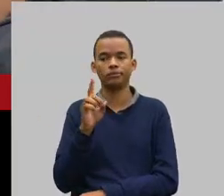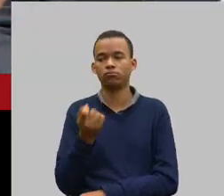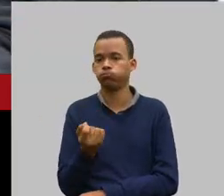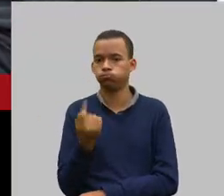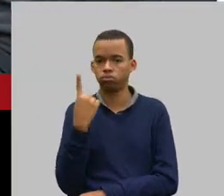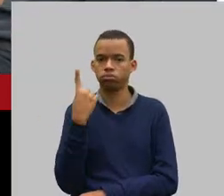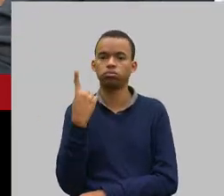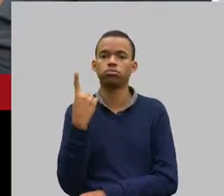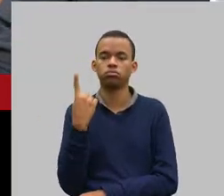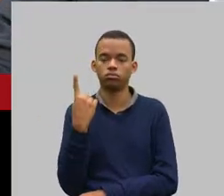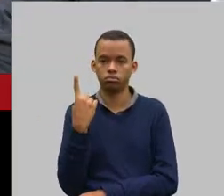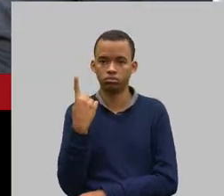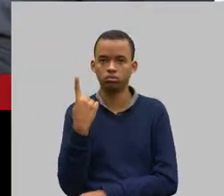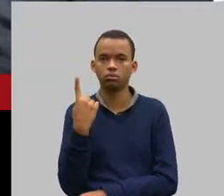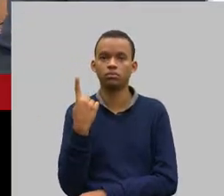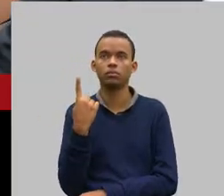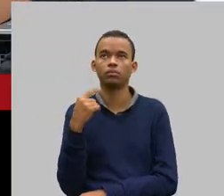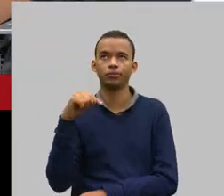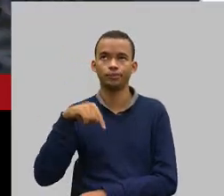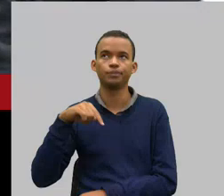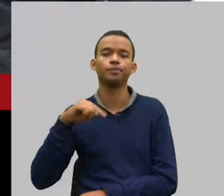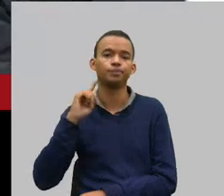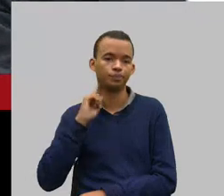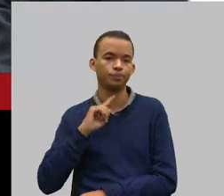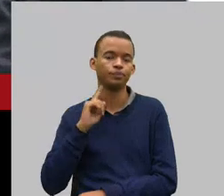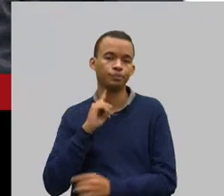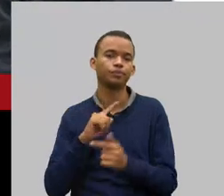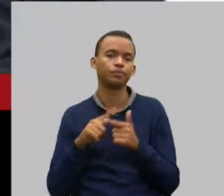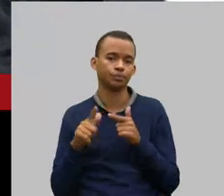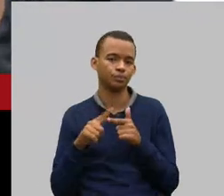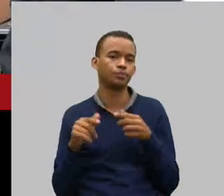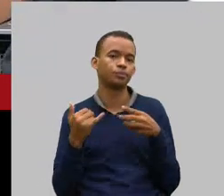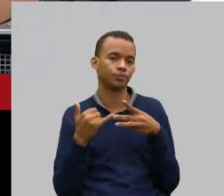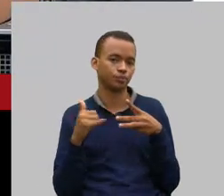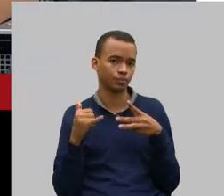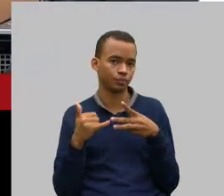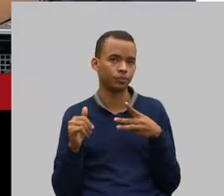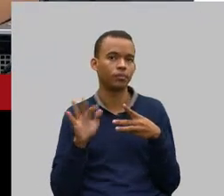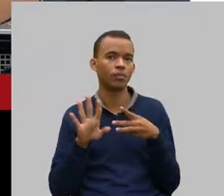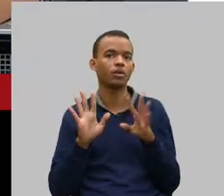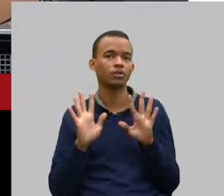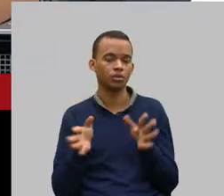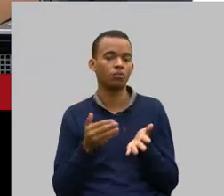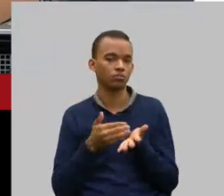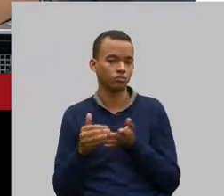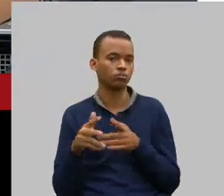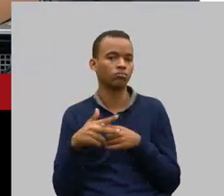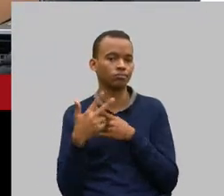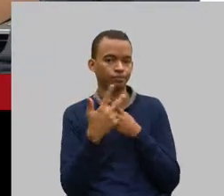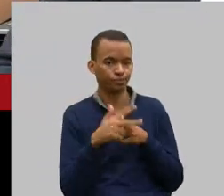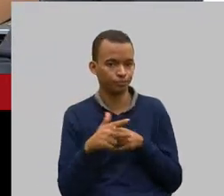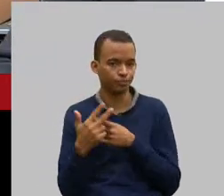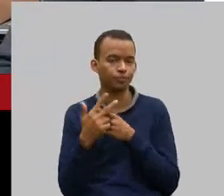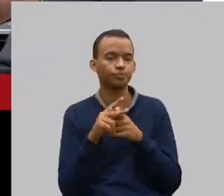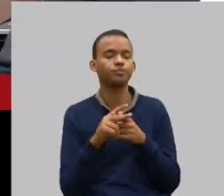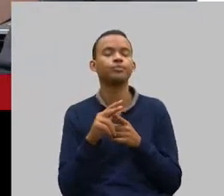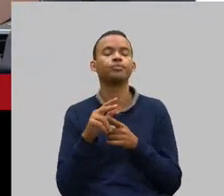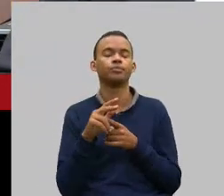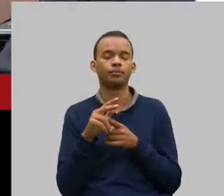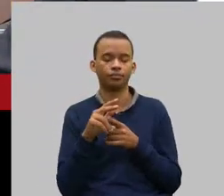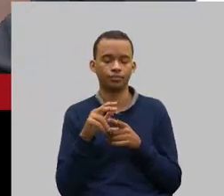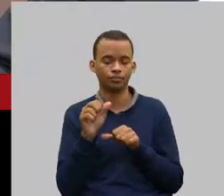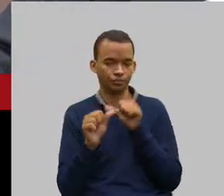e em Minas Gerais pela semig mas que está sendo consertado agora são 42 bilhões sendo